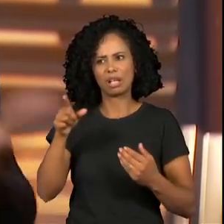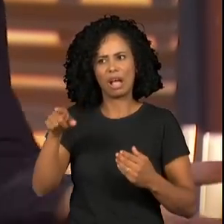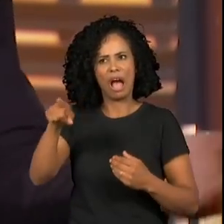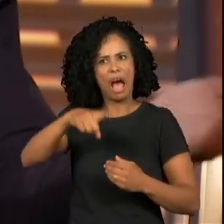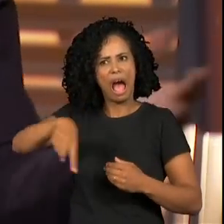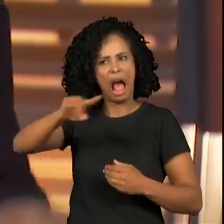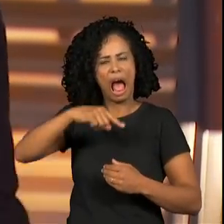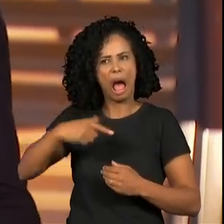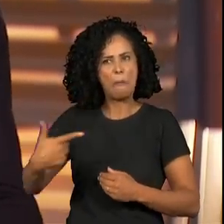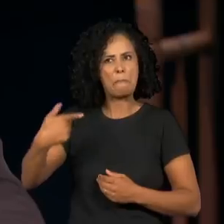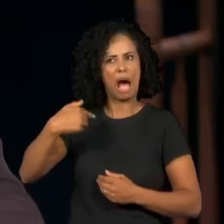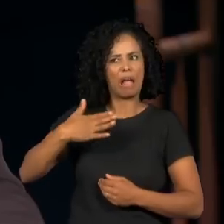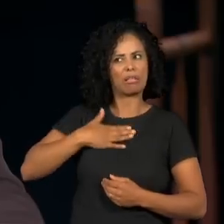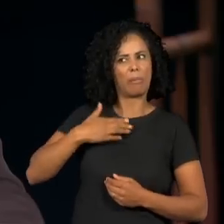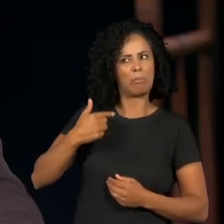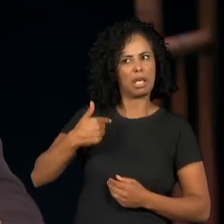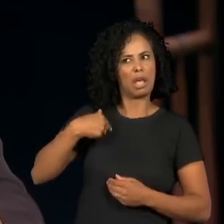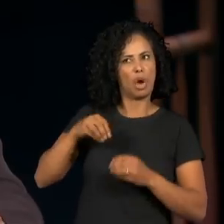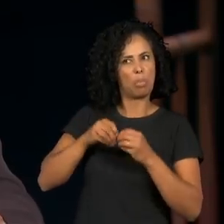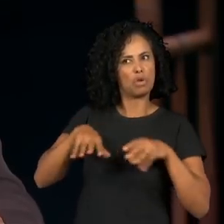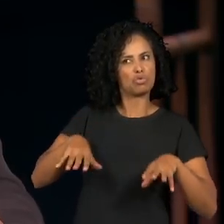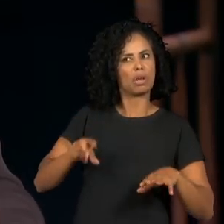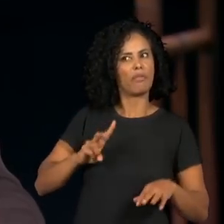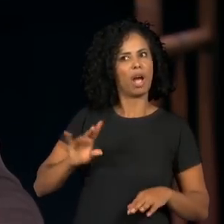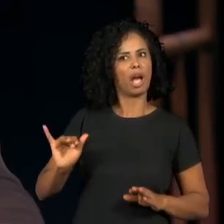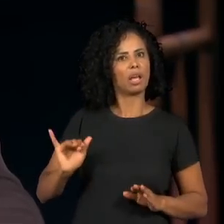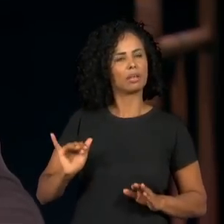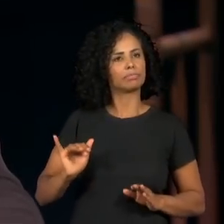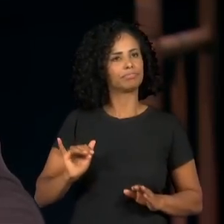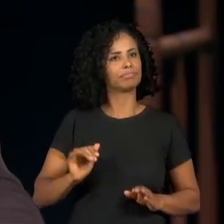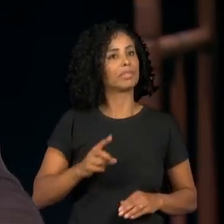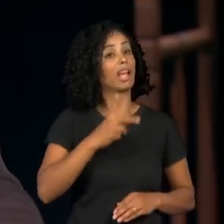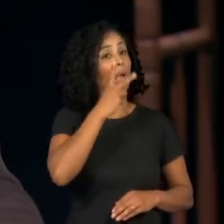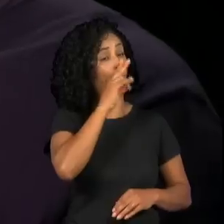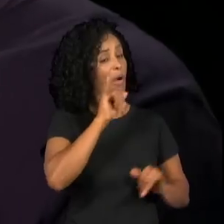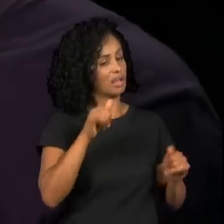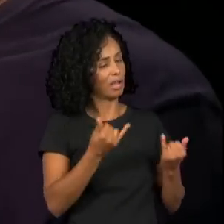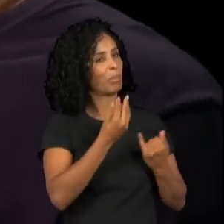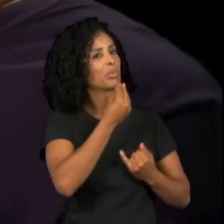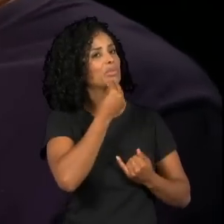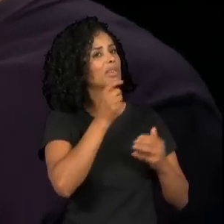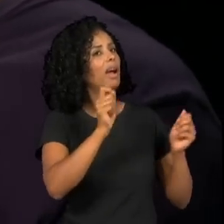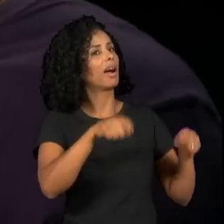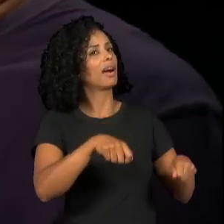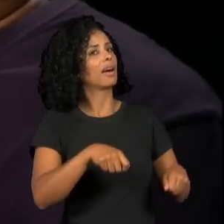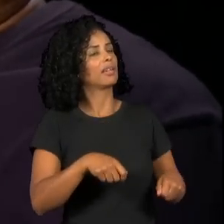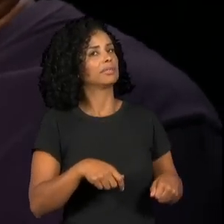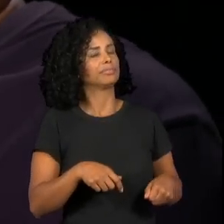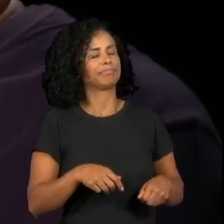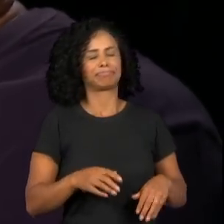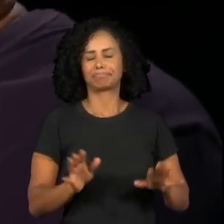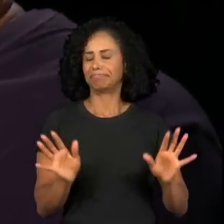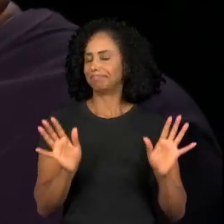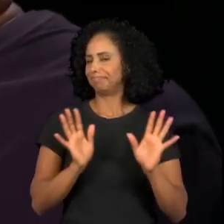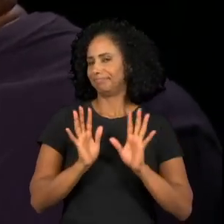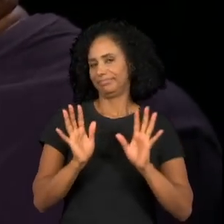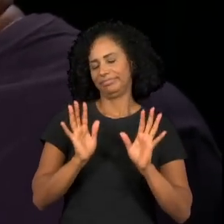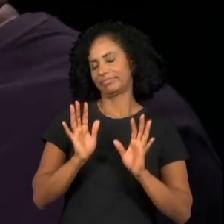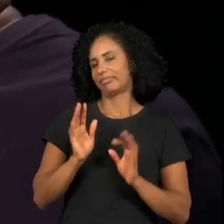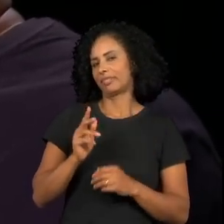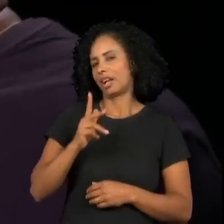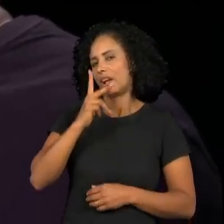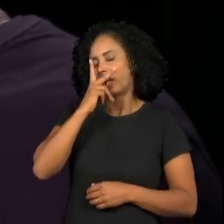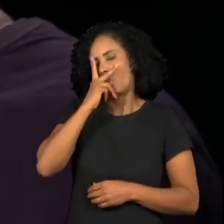estar mexendo com os interesses. O MV Bill, eu tô achando que ainda tem chance essa história. Eu não diria que...